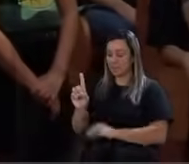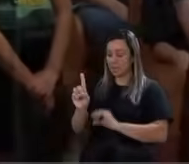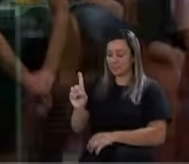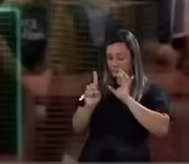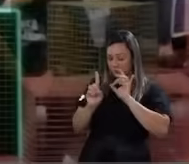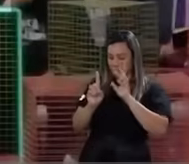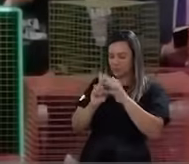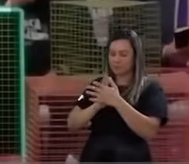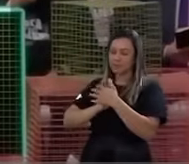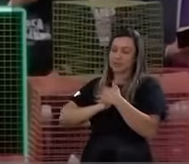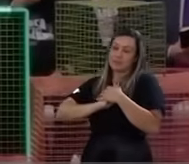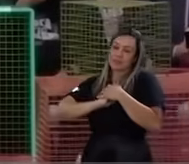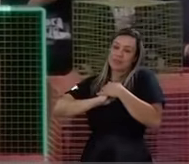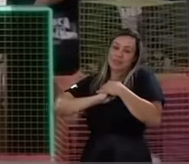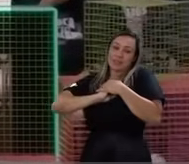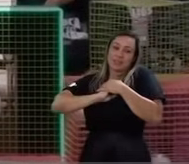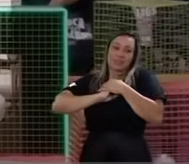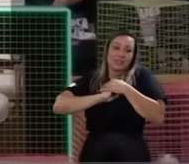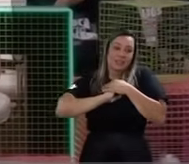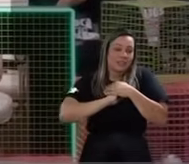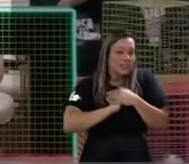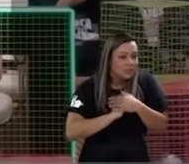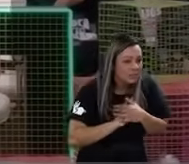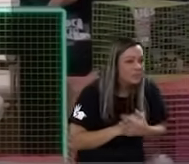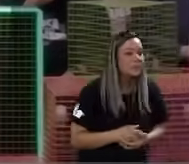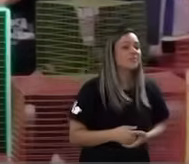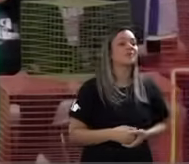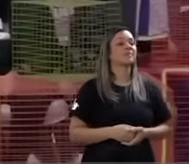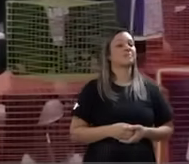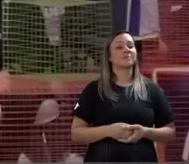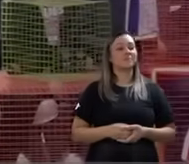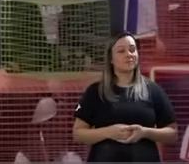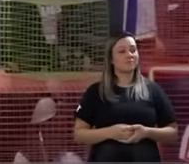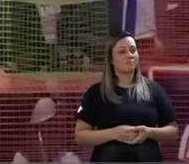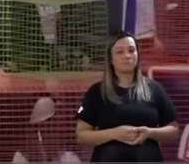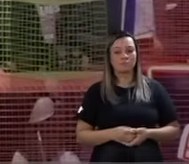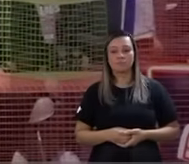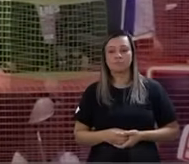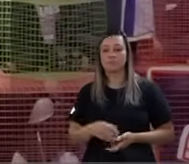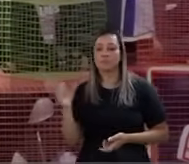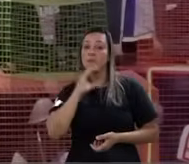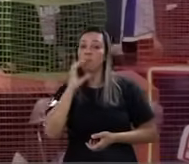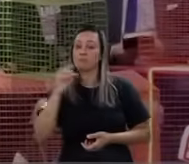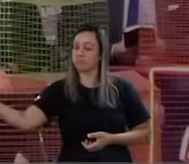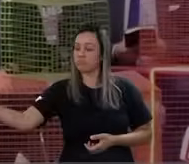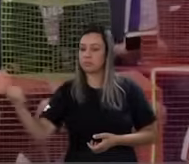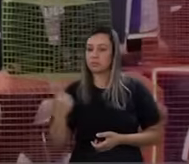adolescente para subir aqui no altar. É Jesus, corre aqui em cima.